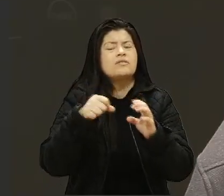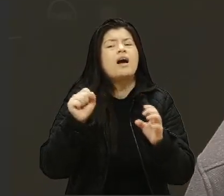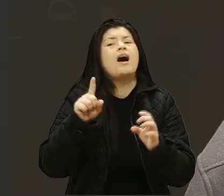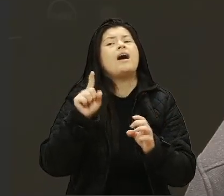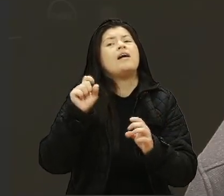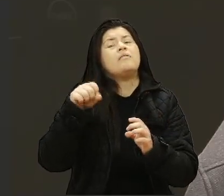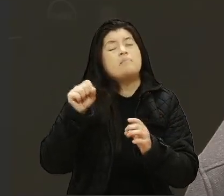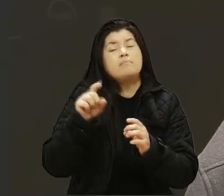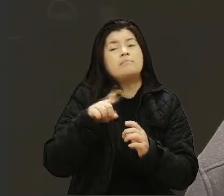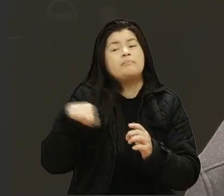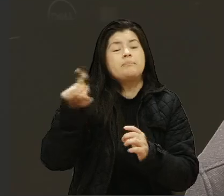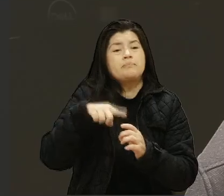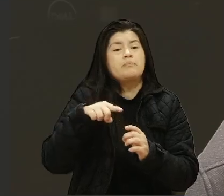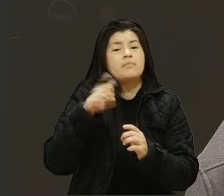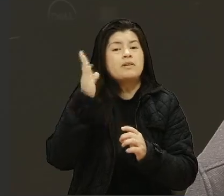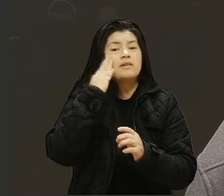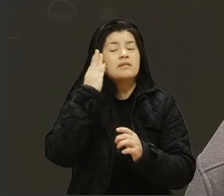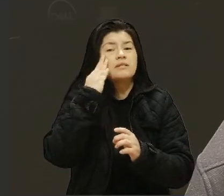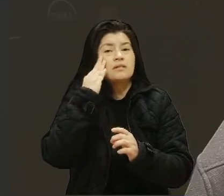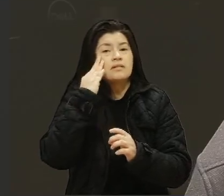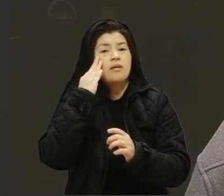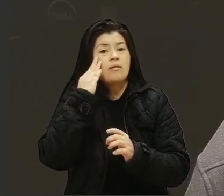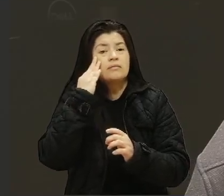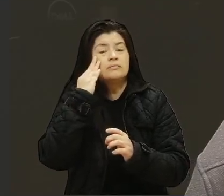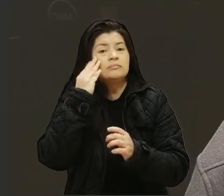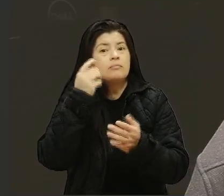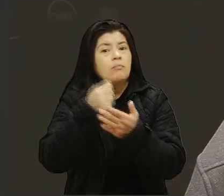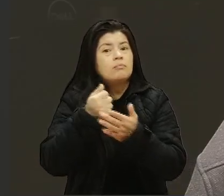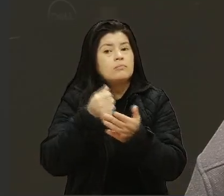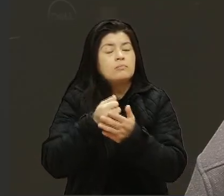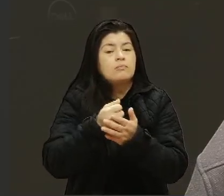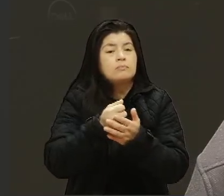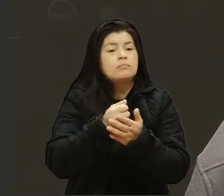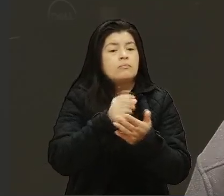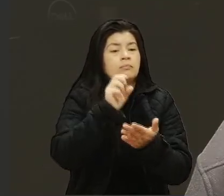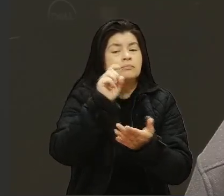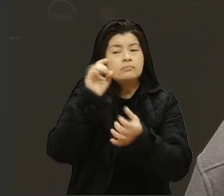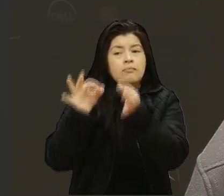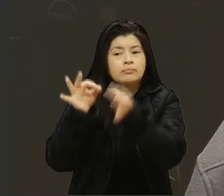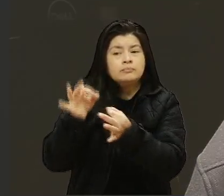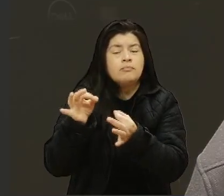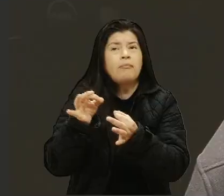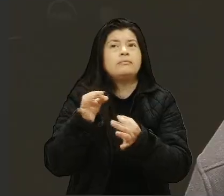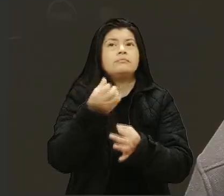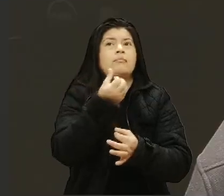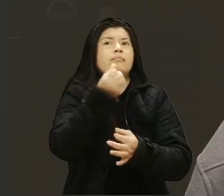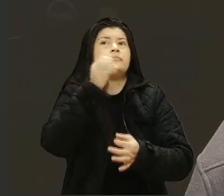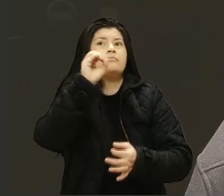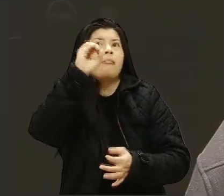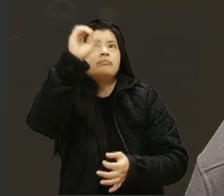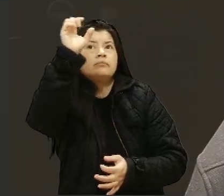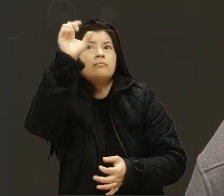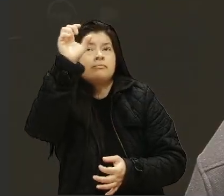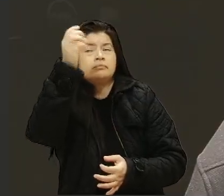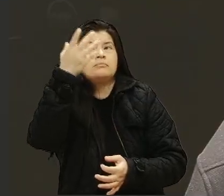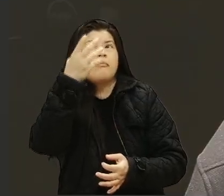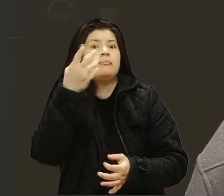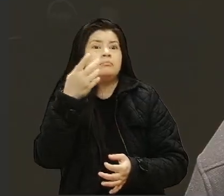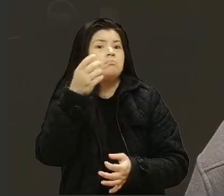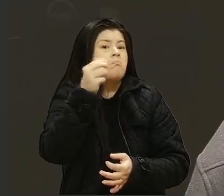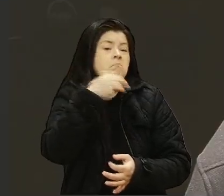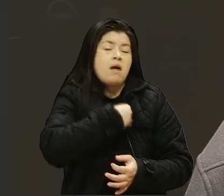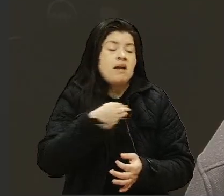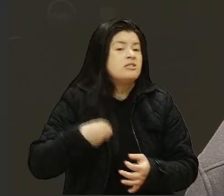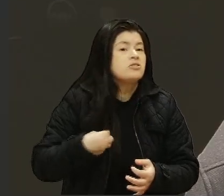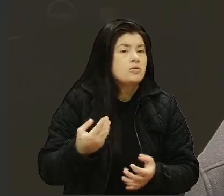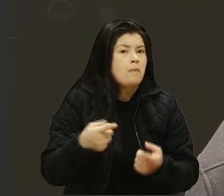vocês sabem, a indenização é determinada por pessoa. Então, bom, se tem 60 médicos, cada um ganha 10 mil, ele é um processo de